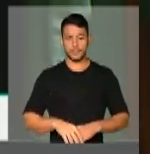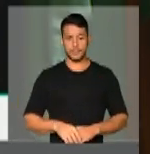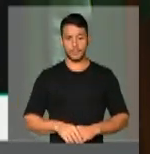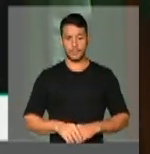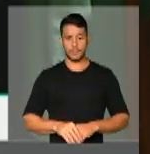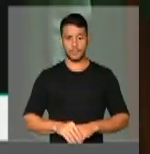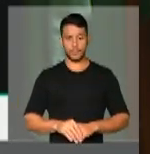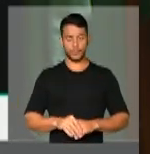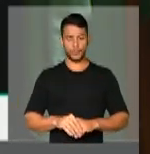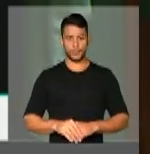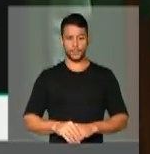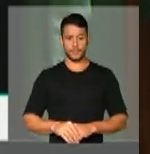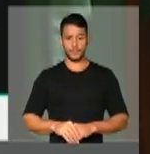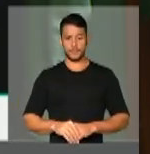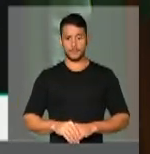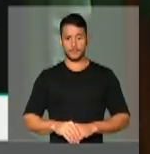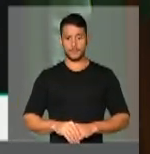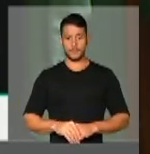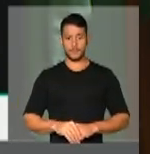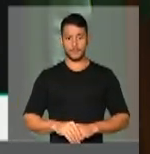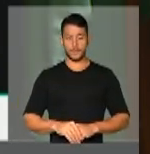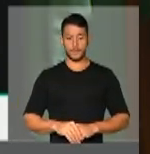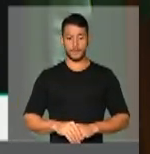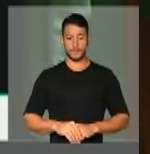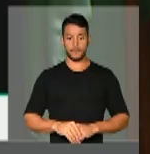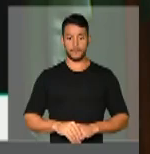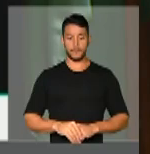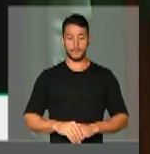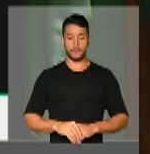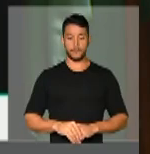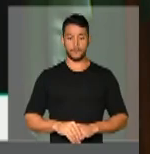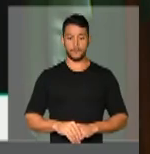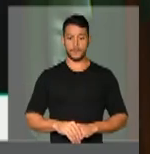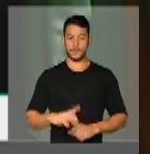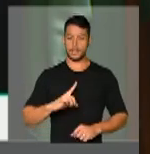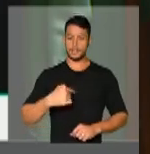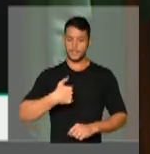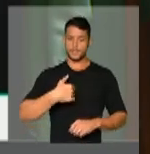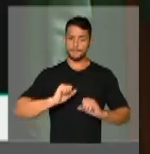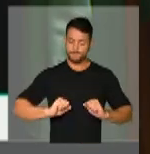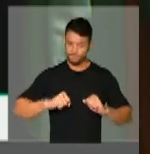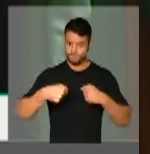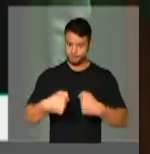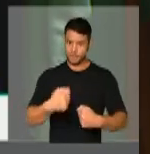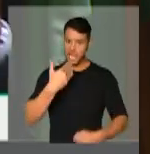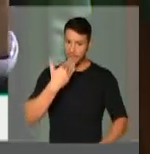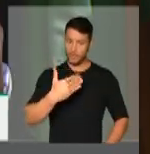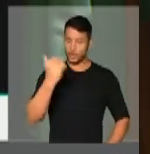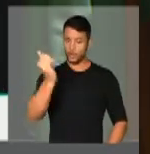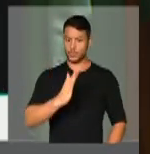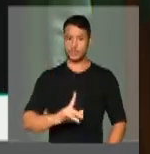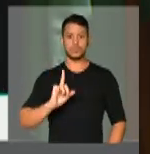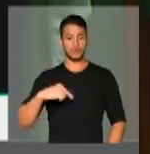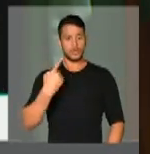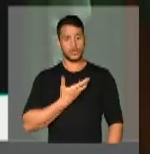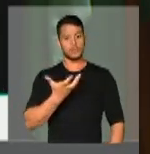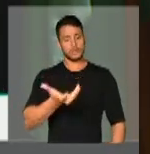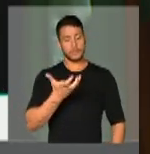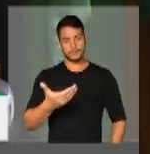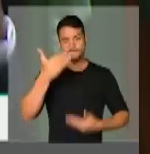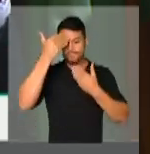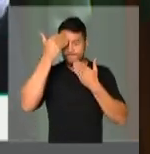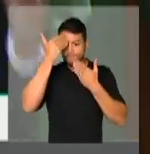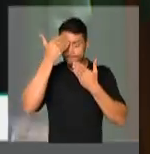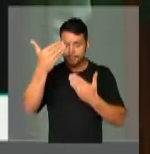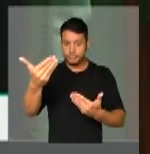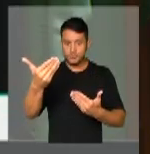Hoje eu estou aqui com a confiança do povo pernambucano e brasileiro para dizer que lutarei por esse Brasil que nós queremos. Muito